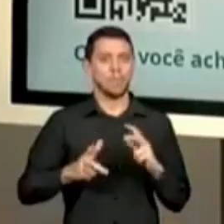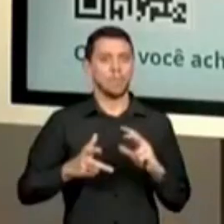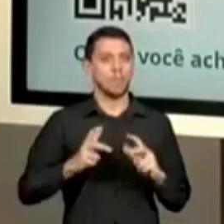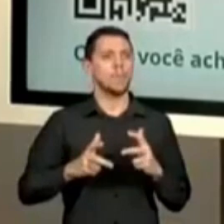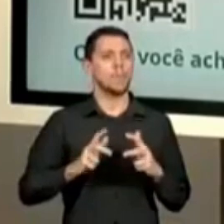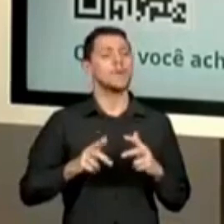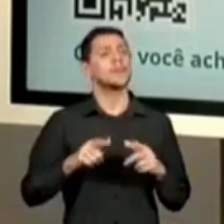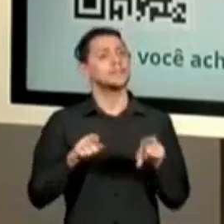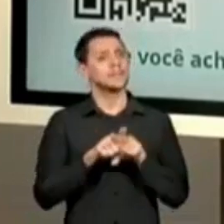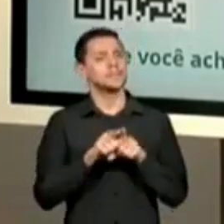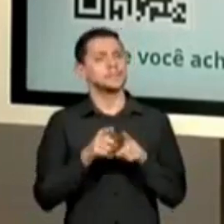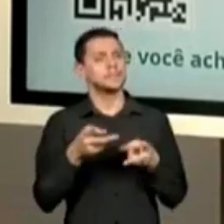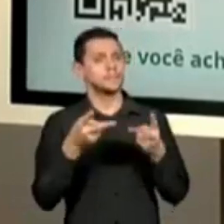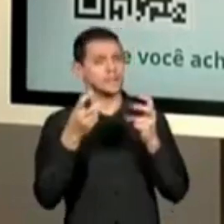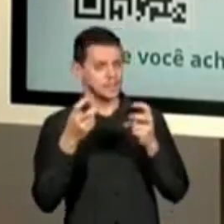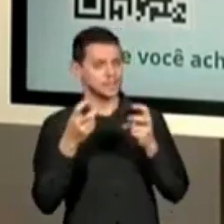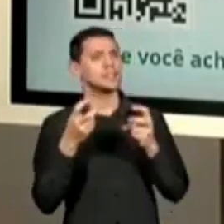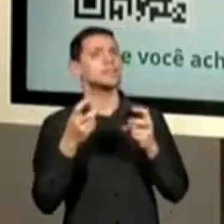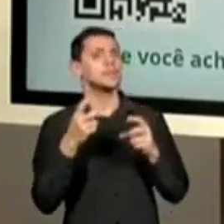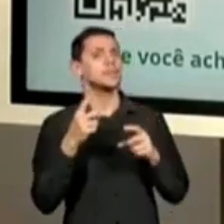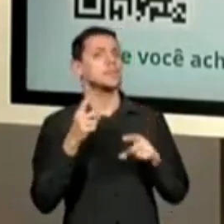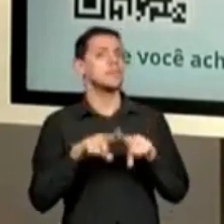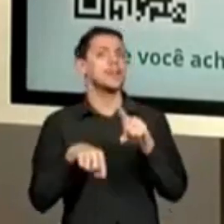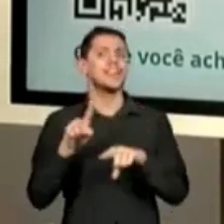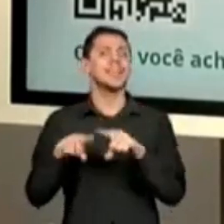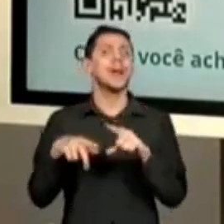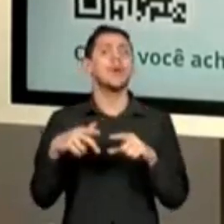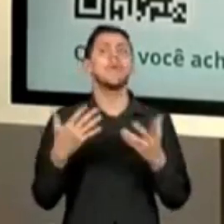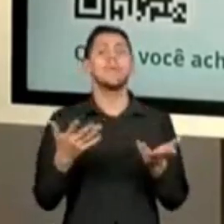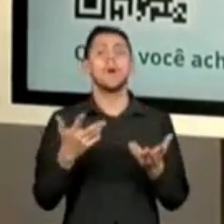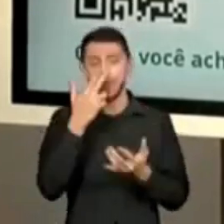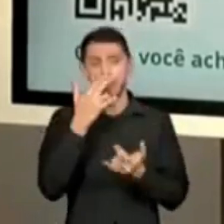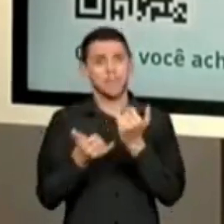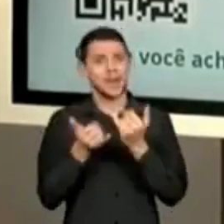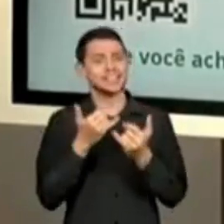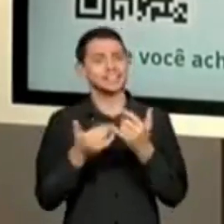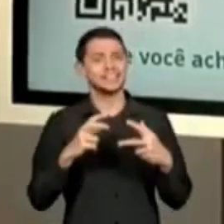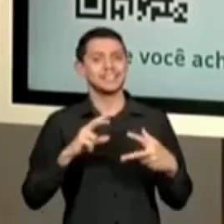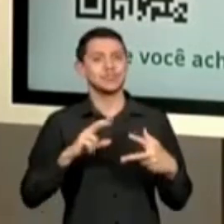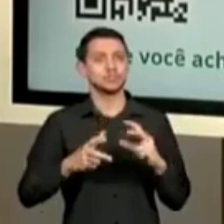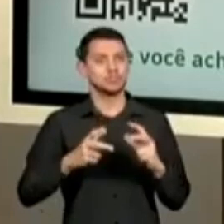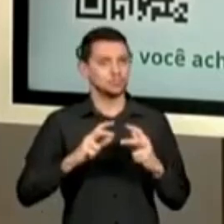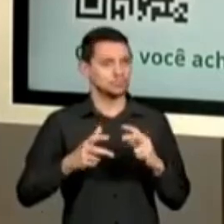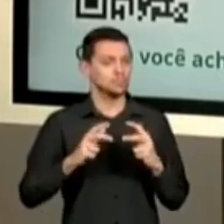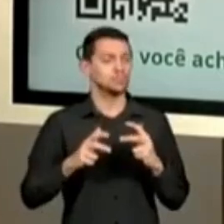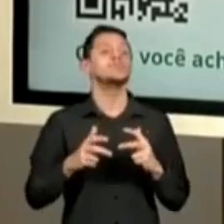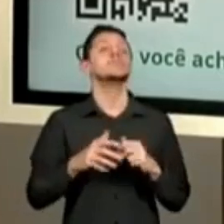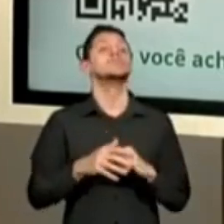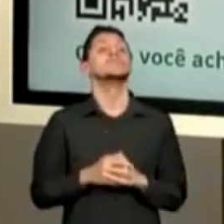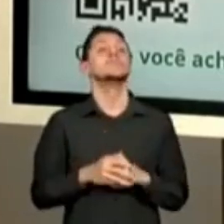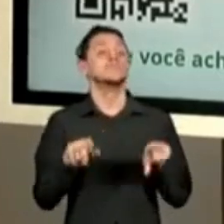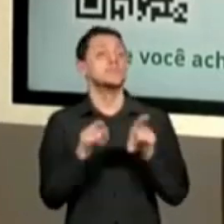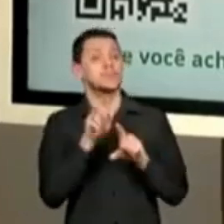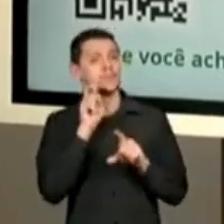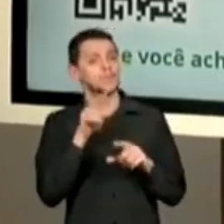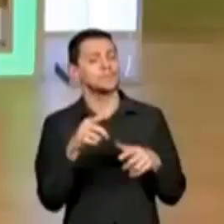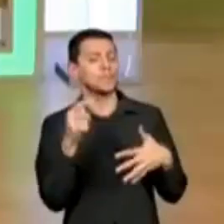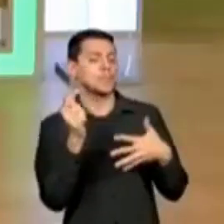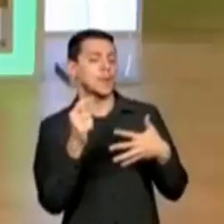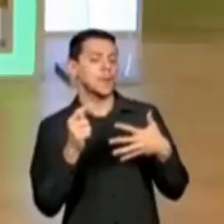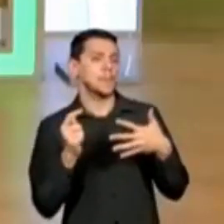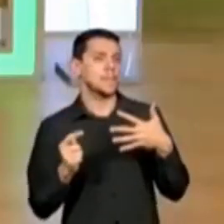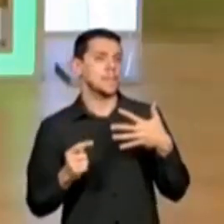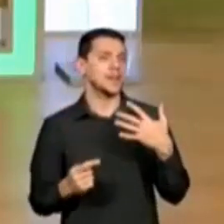nosso cotidiano, quais objetos do nosso cotidiano se assemelham às figuras espaciais, e a gente viu as características. Então,